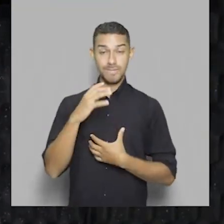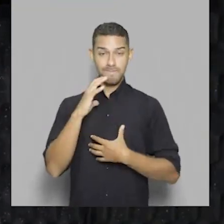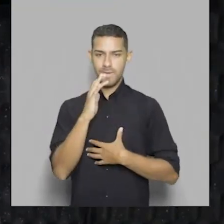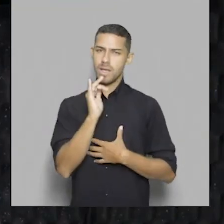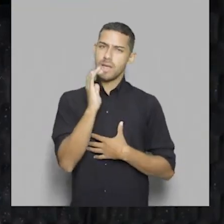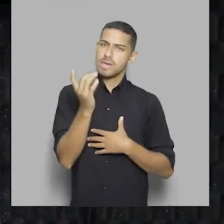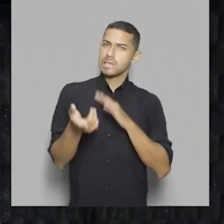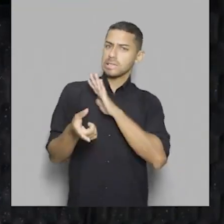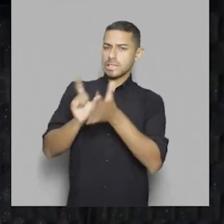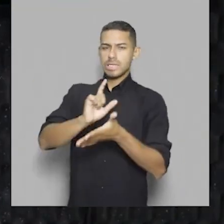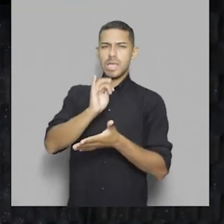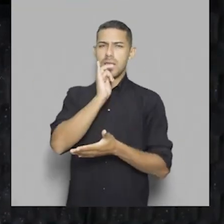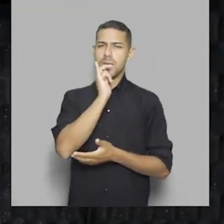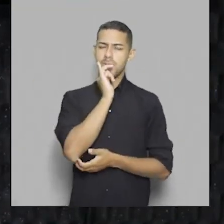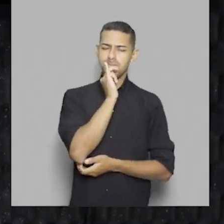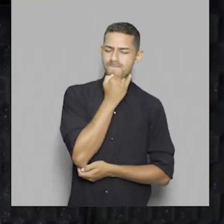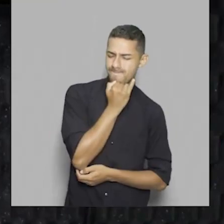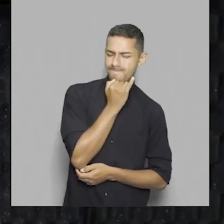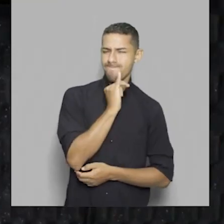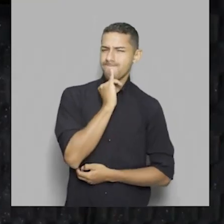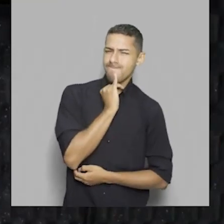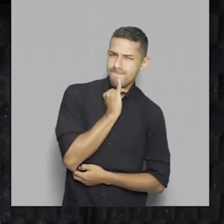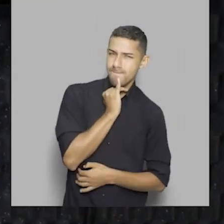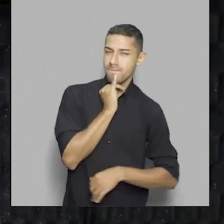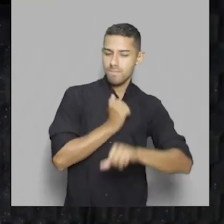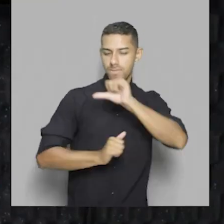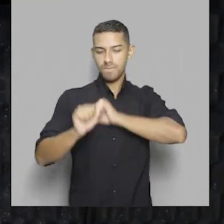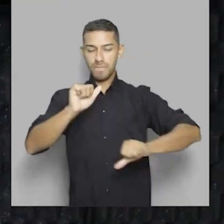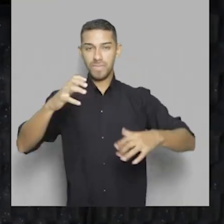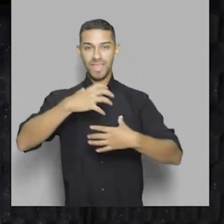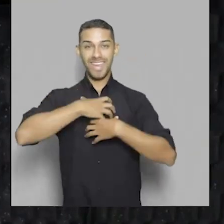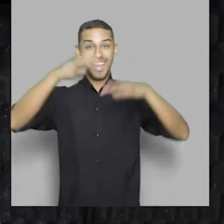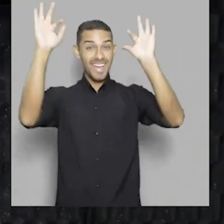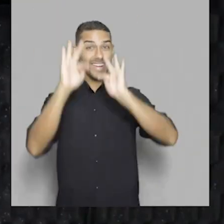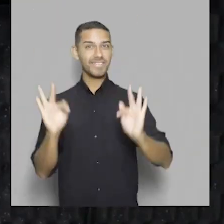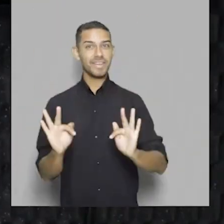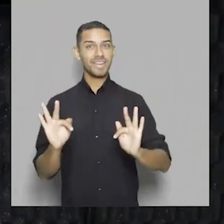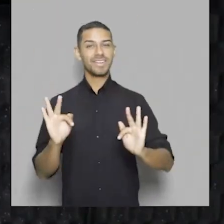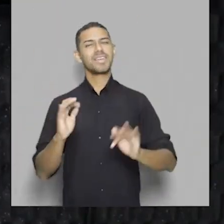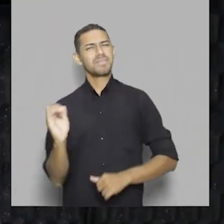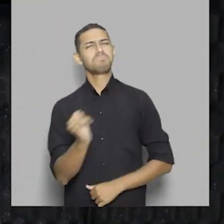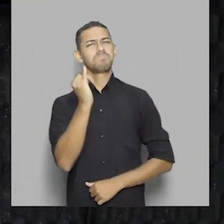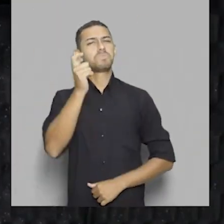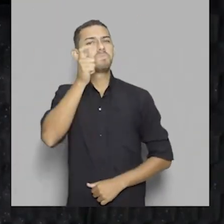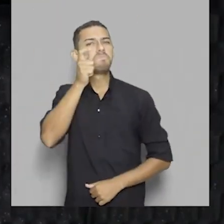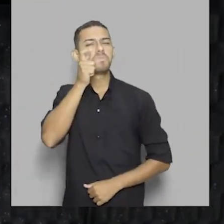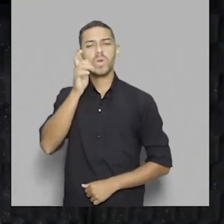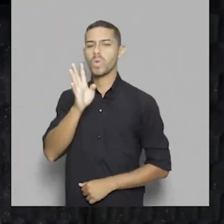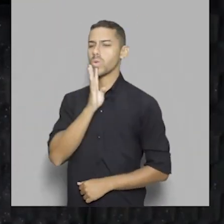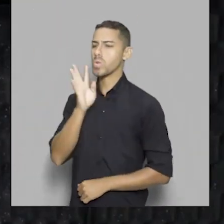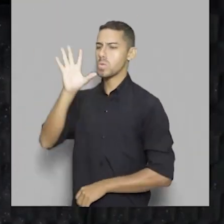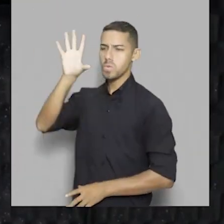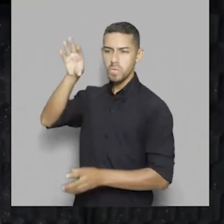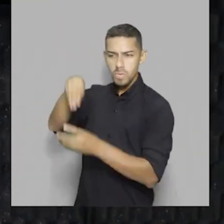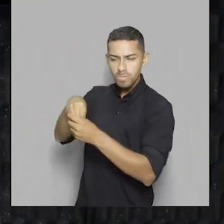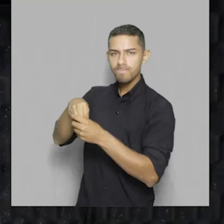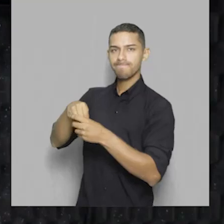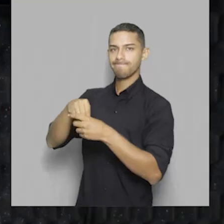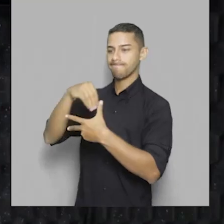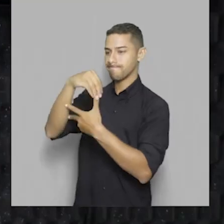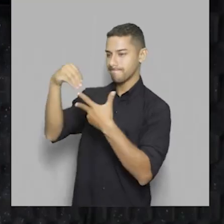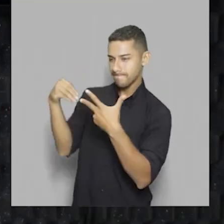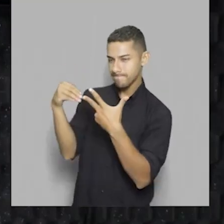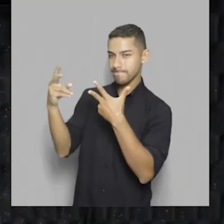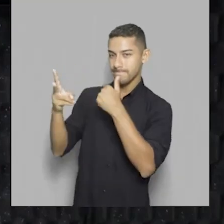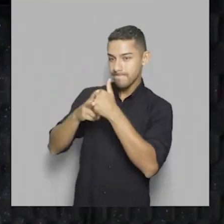eu me pus feliz, eu me coloquei feliz. Olha só como é interessante você conhecer a questão do verbo,